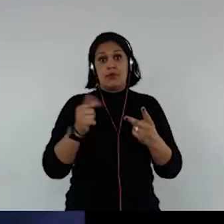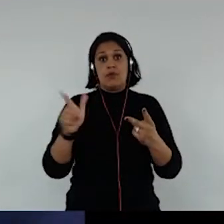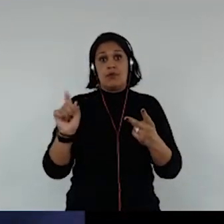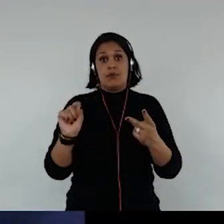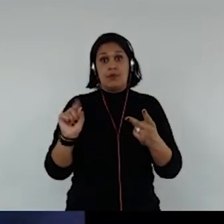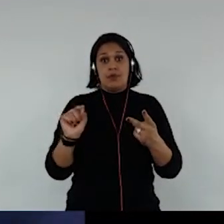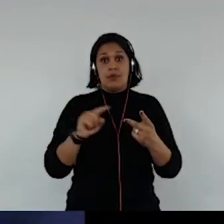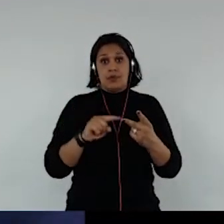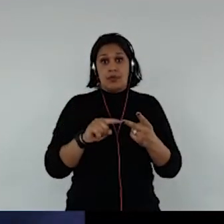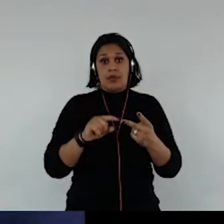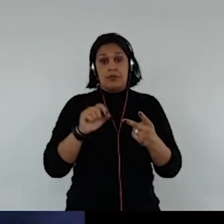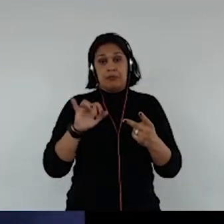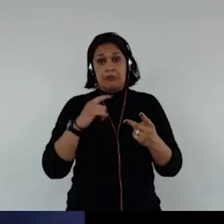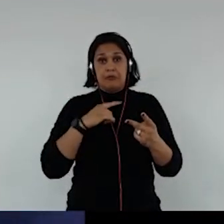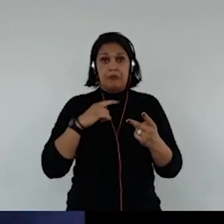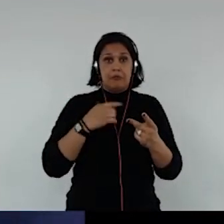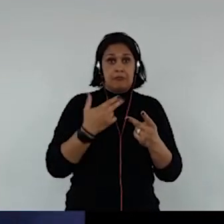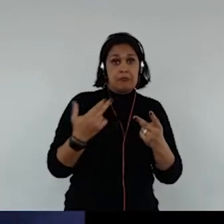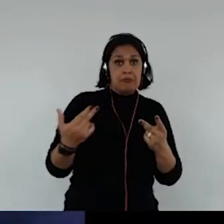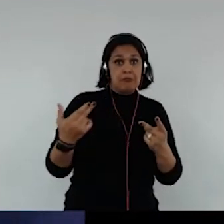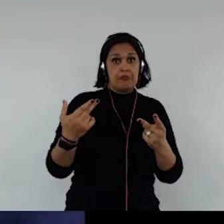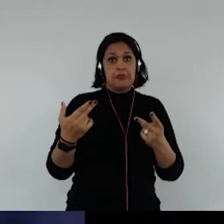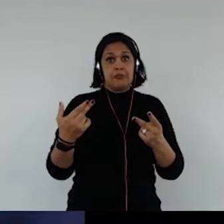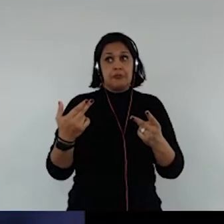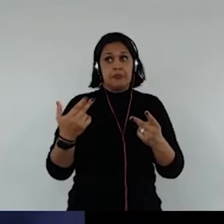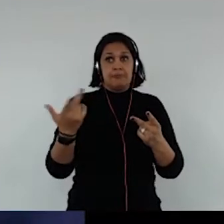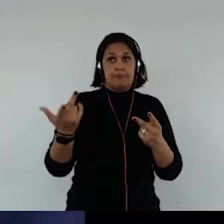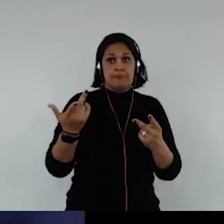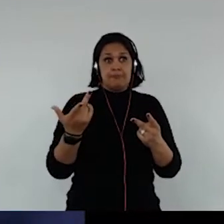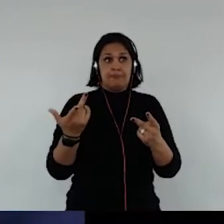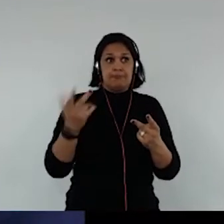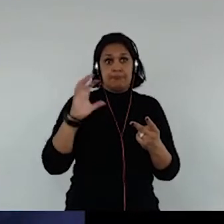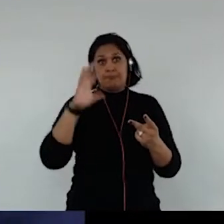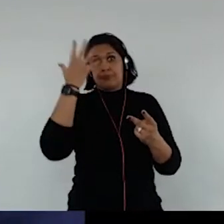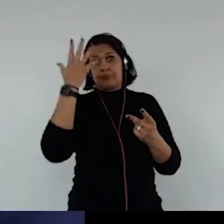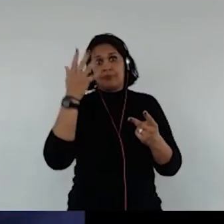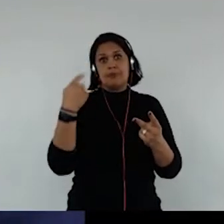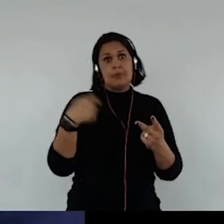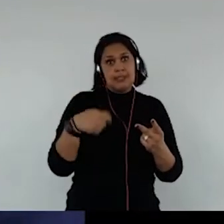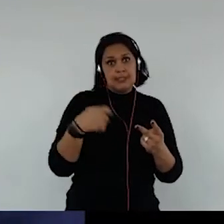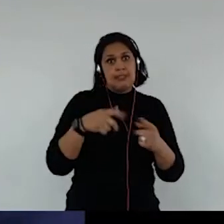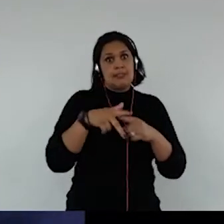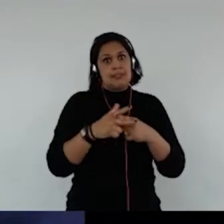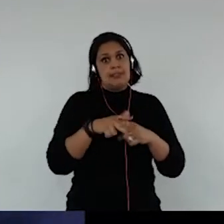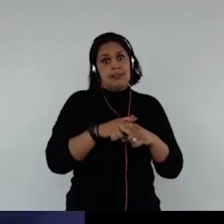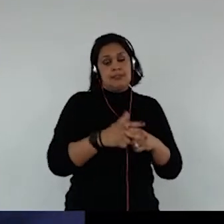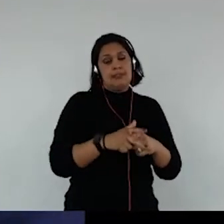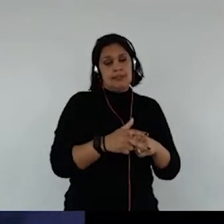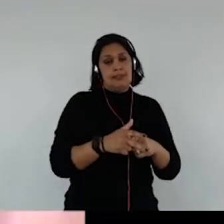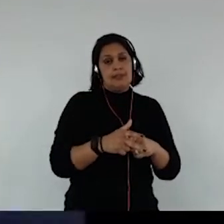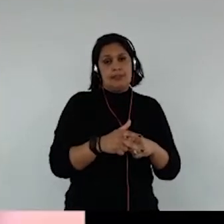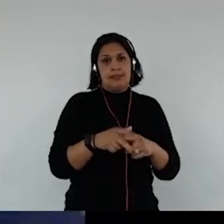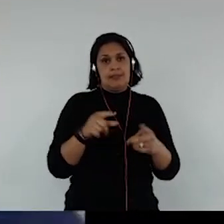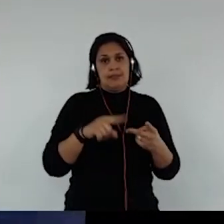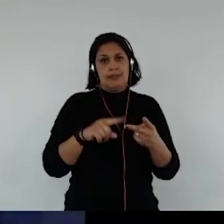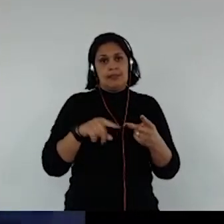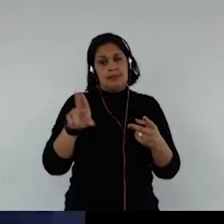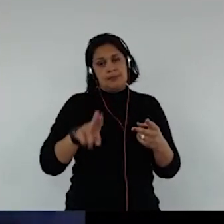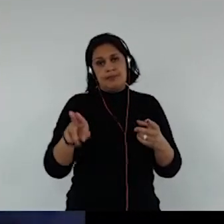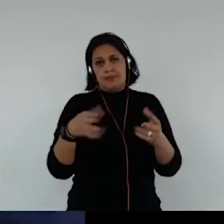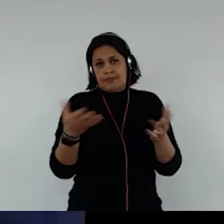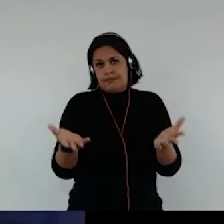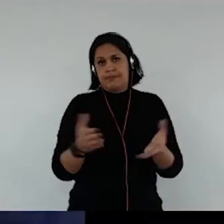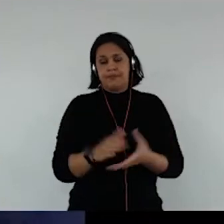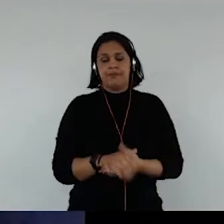incidir alguma revisão, alguma espécie de modificação para ajustar a utilidade e a própria justiça